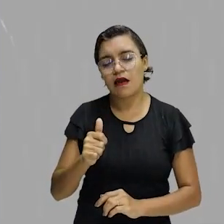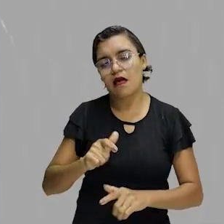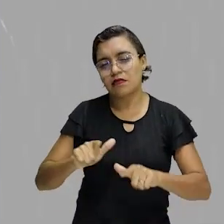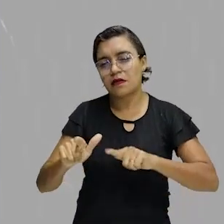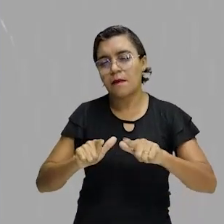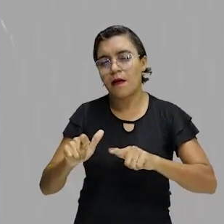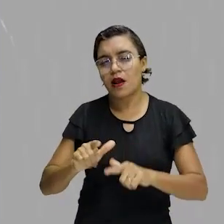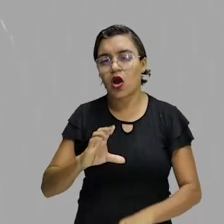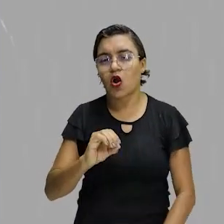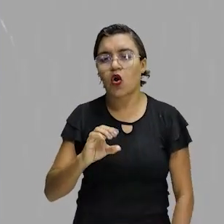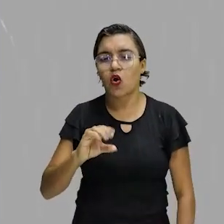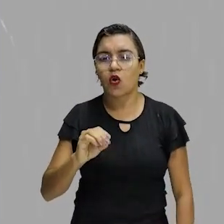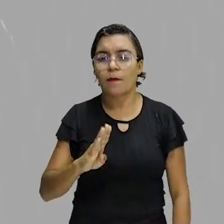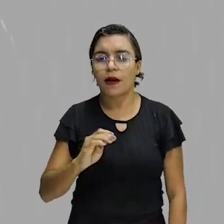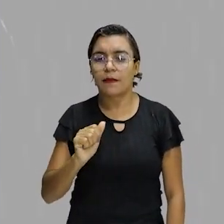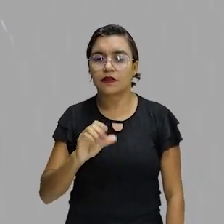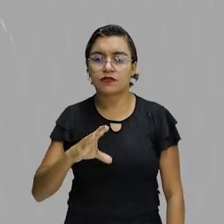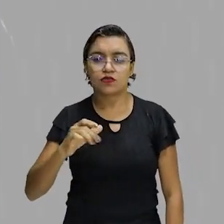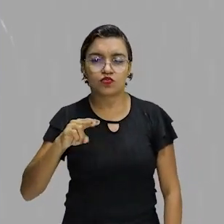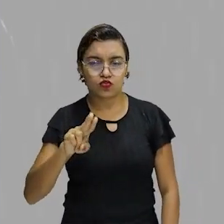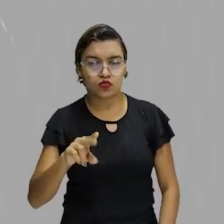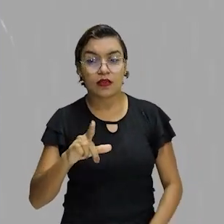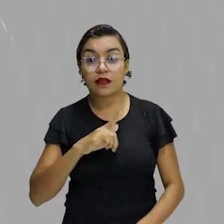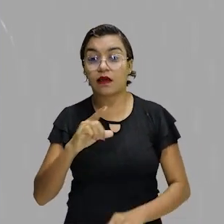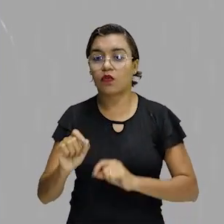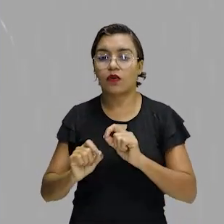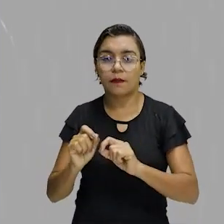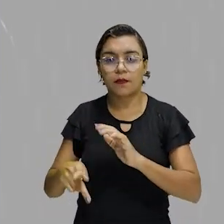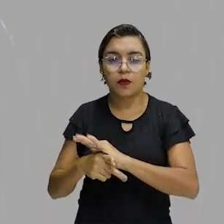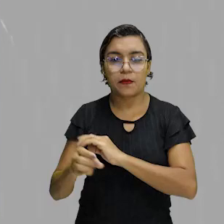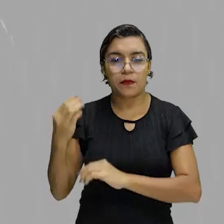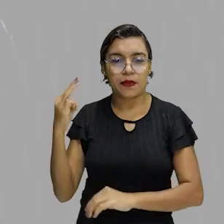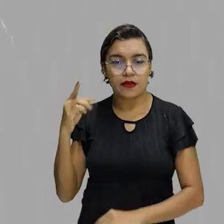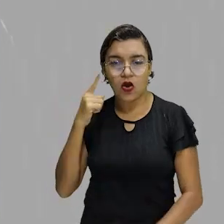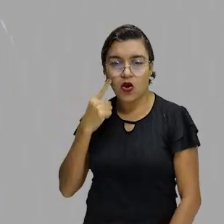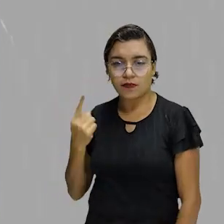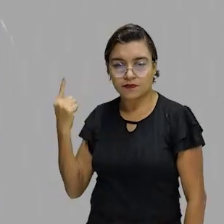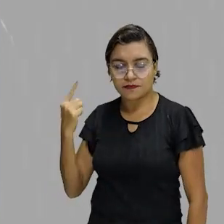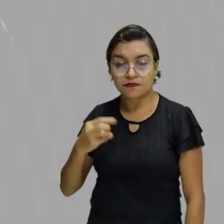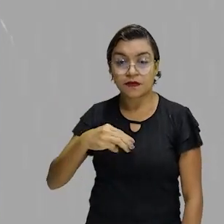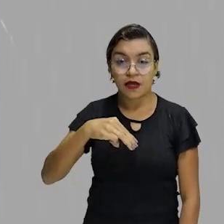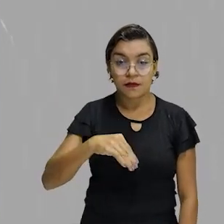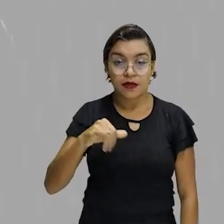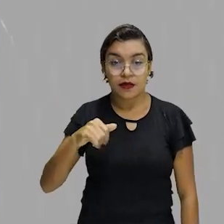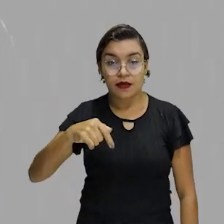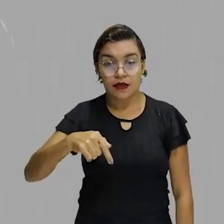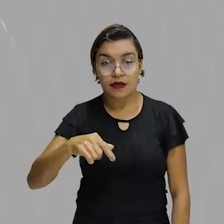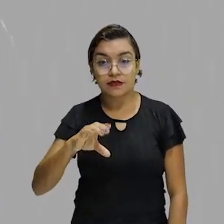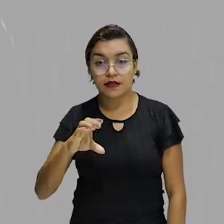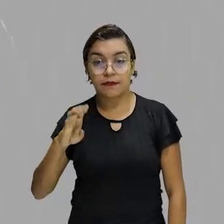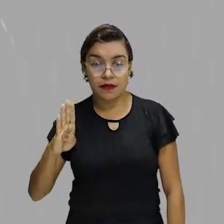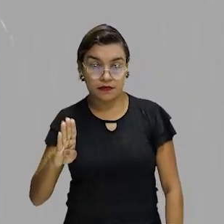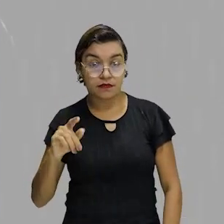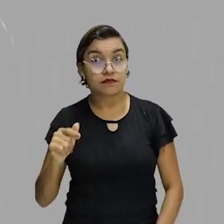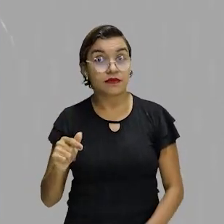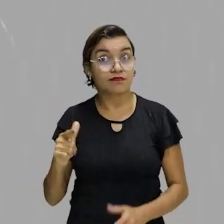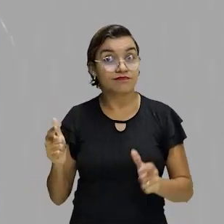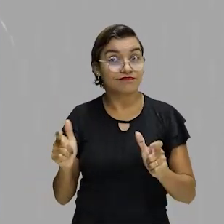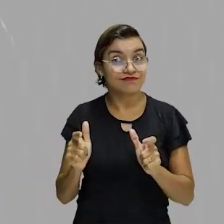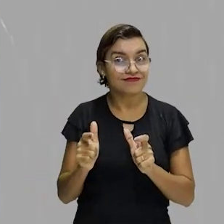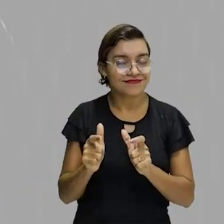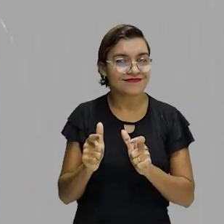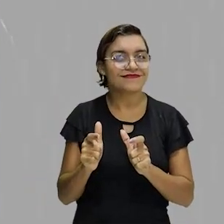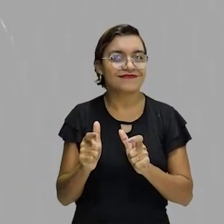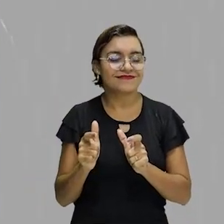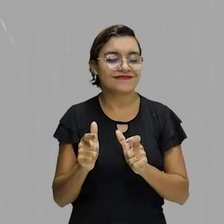e Tocantins. A sigla do movimento, MIQCB, beleza? Então a gente já está reduzindo, está